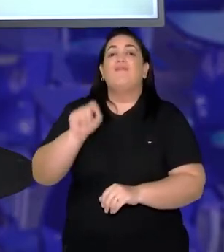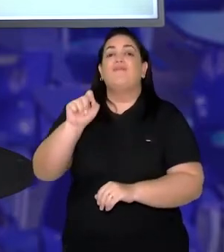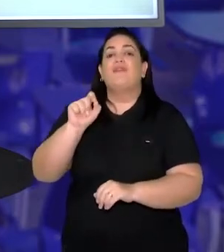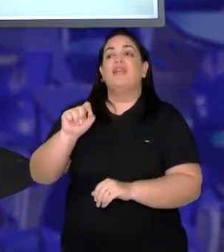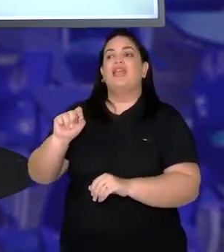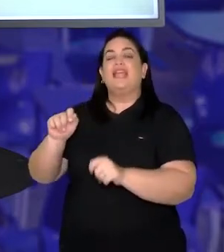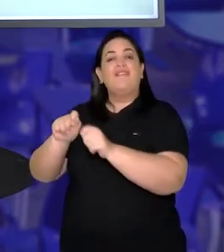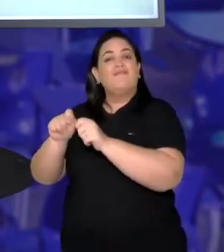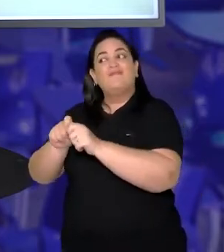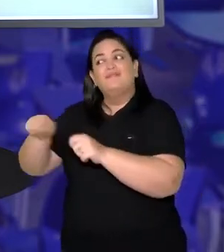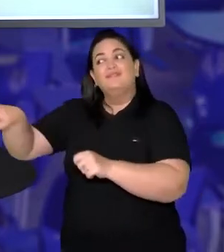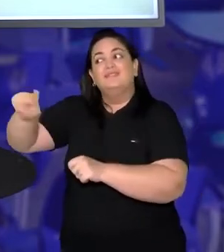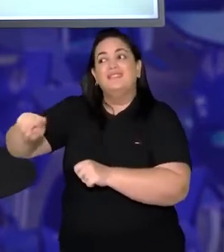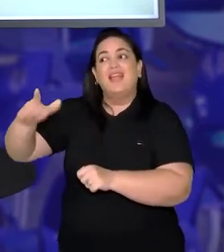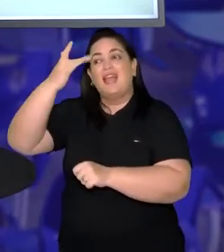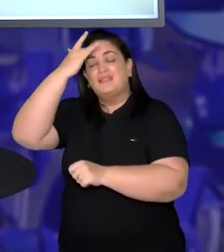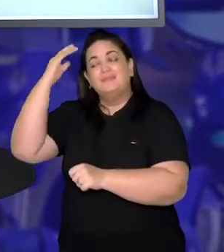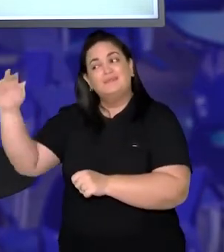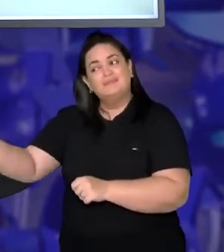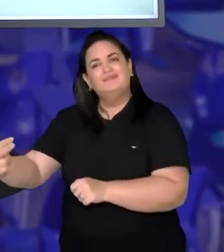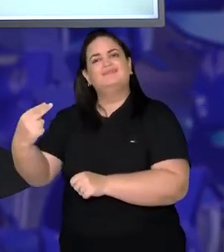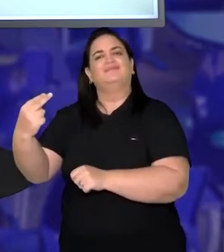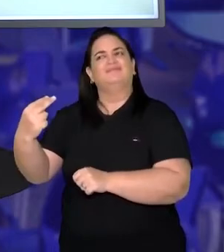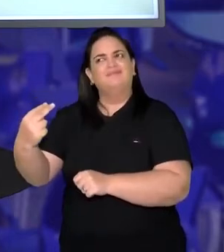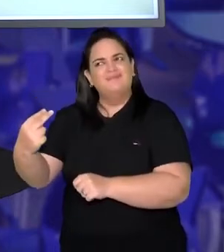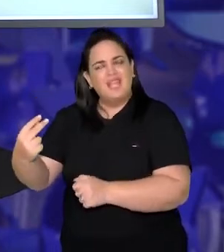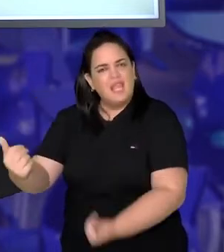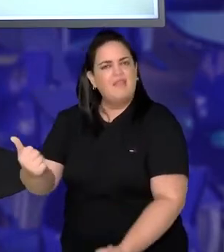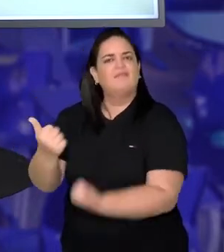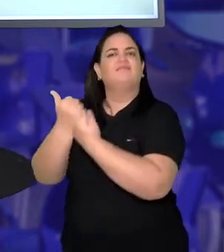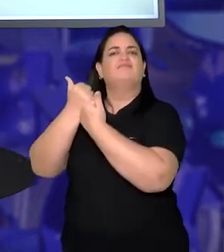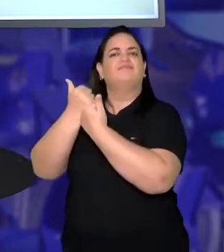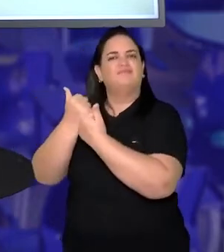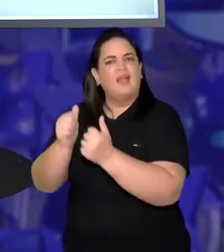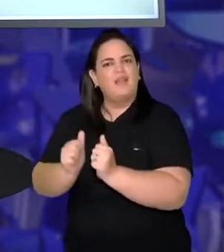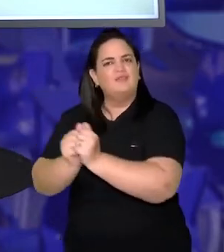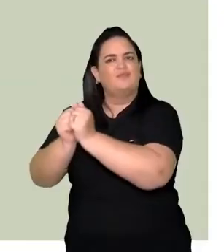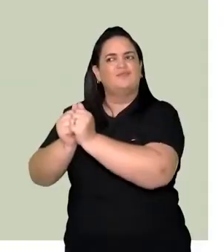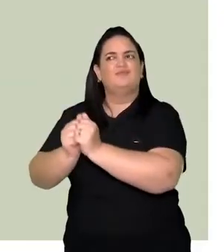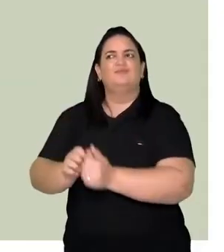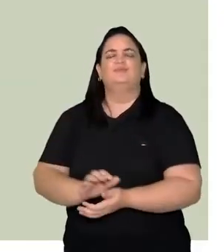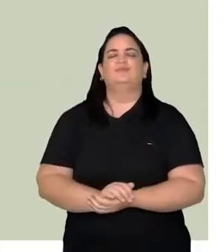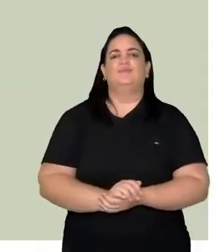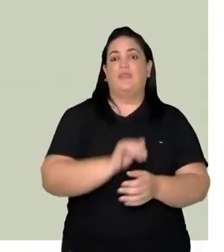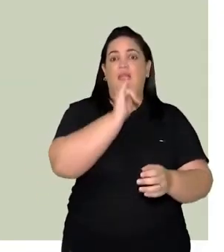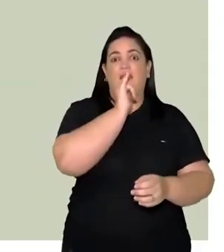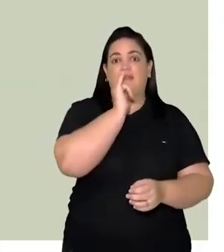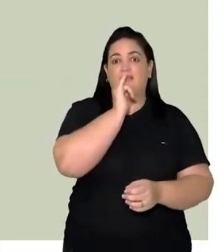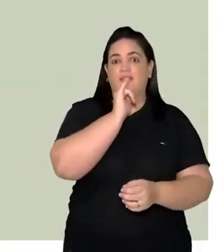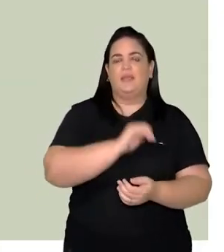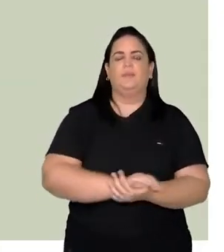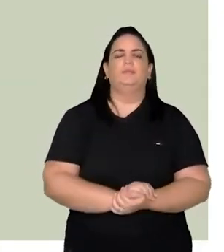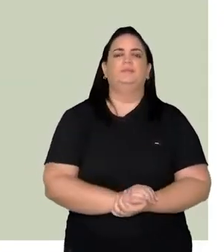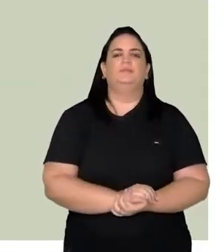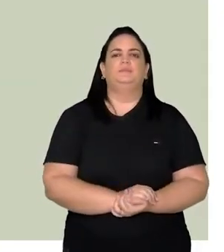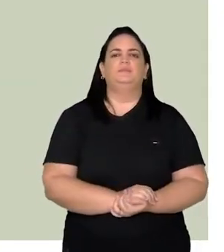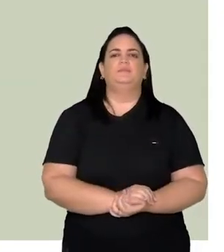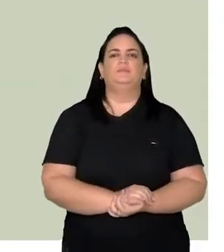pessoas, trazer as pessoas para uma causa. Vejamos aqui um exemplo, que foi colocado logo no